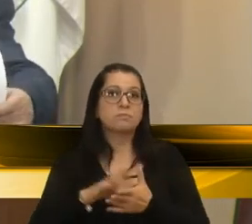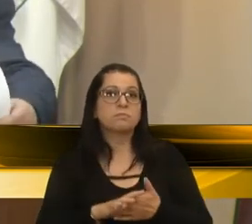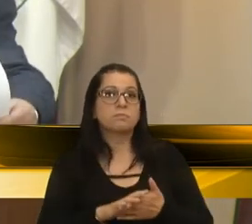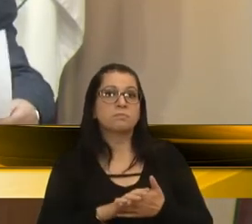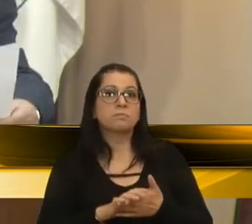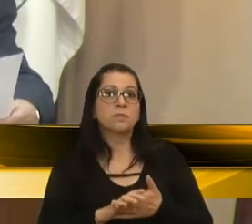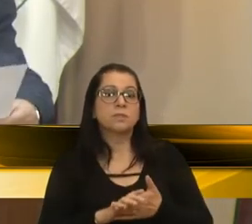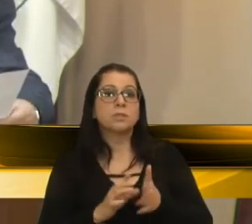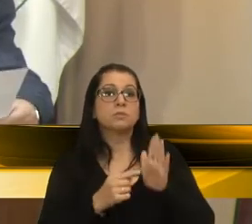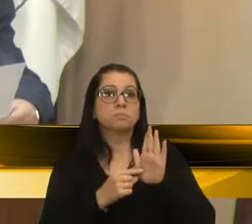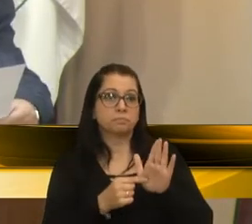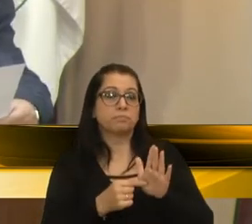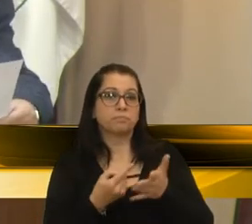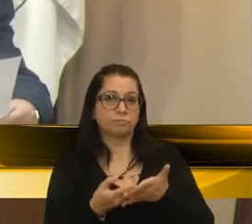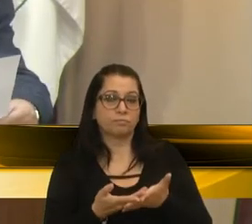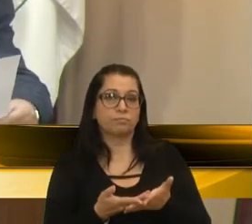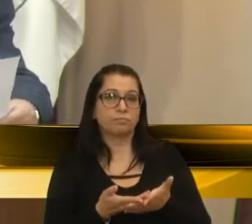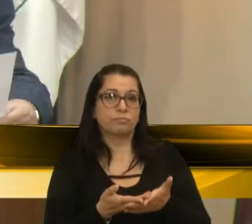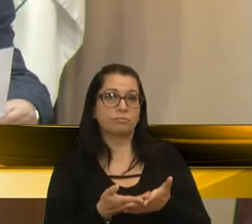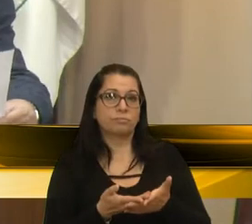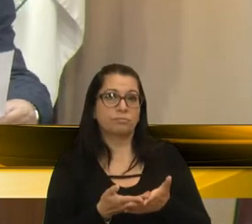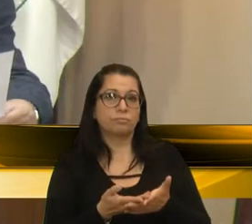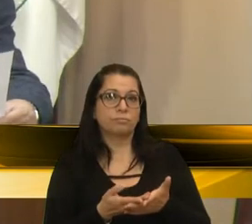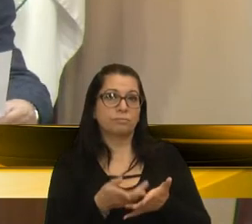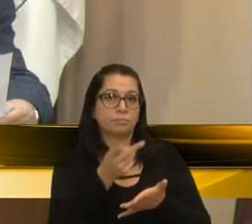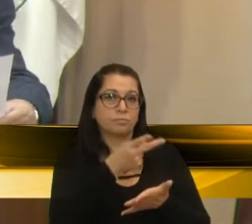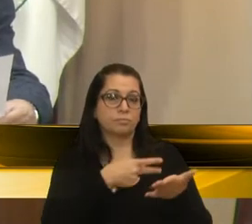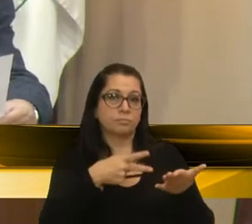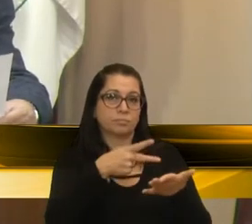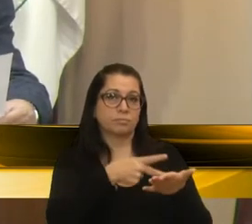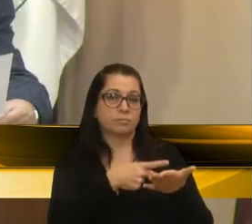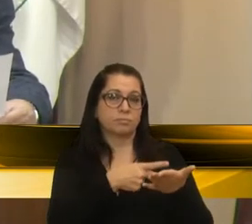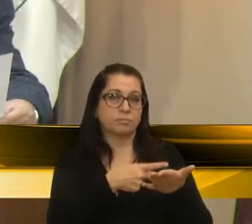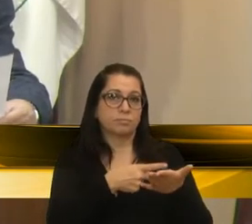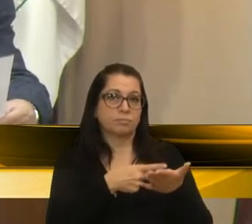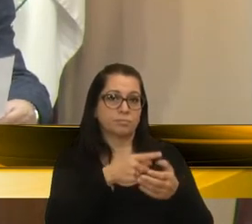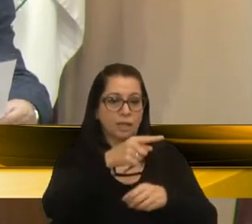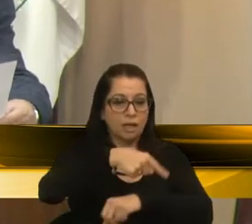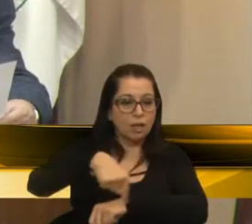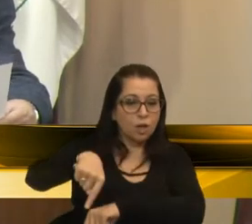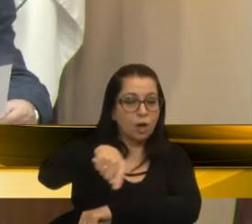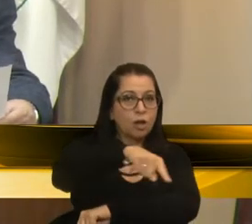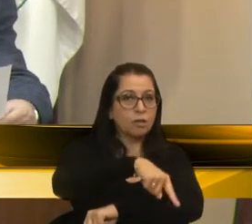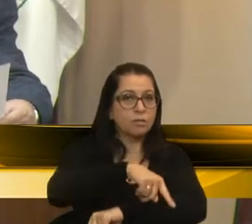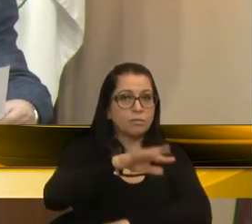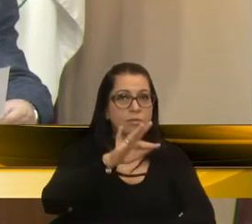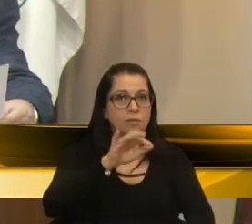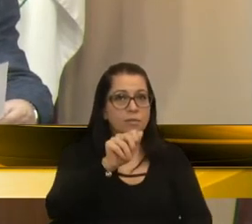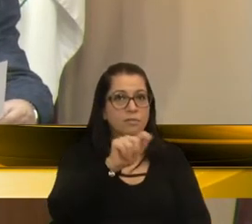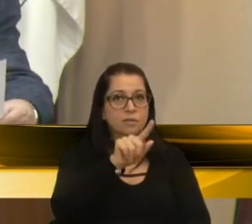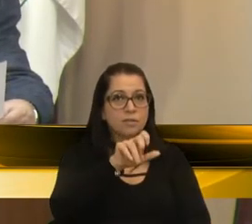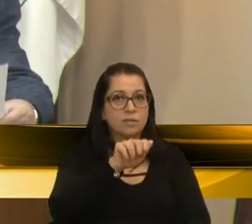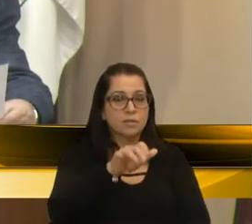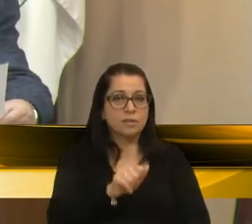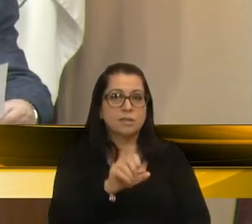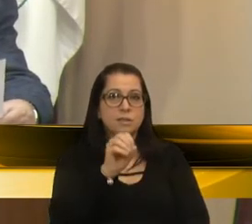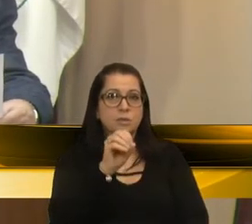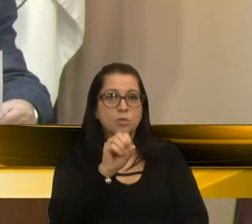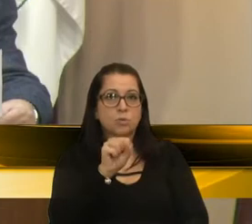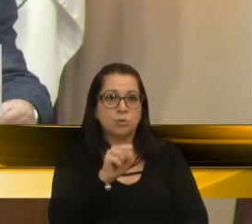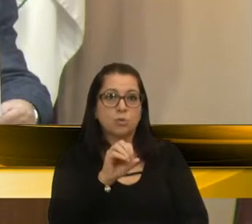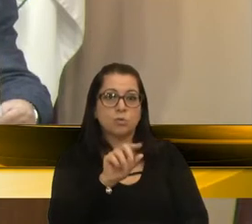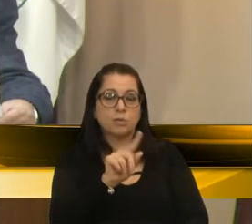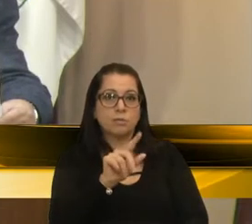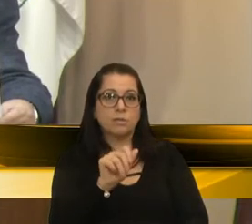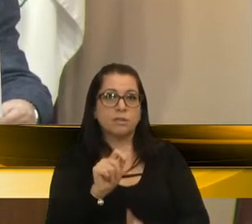ele nos trouxe, então, o desenho definitivo da rótula lá de Fazenda Souza, né? E